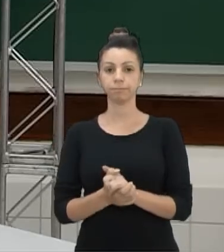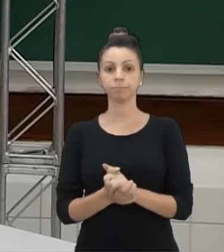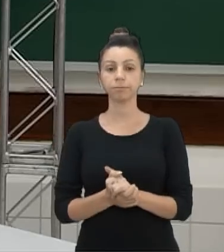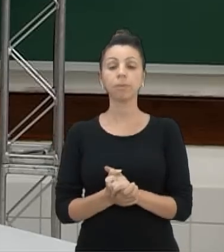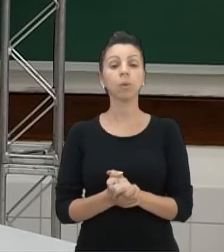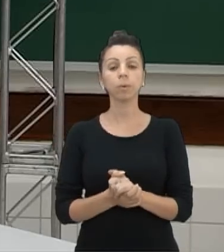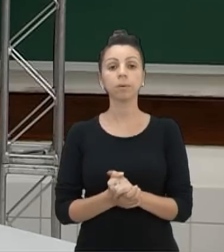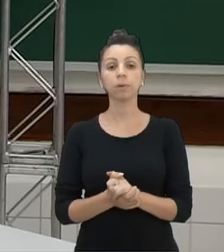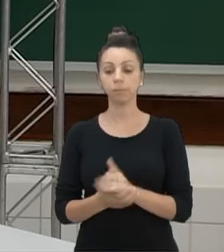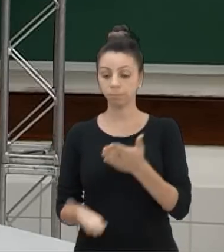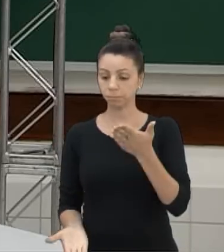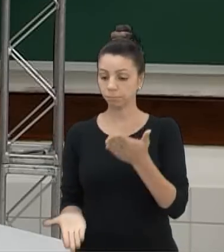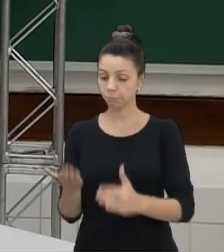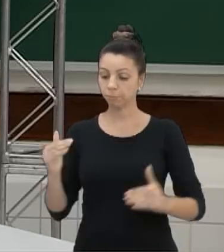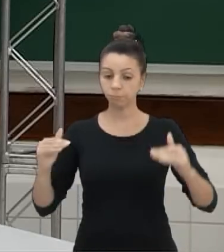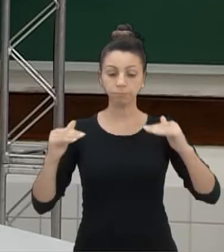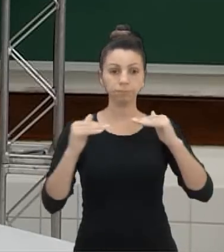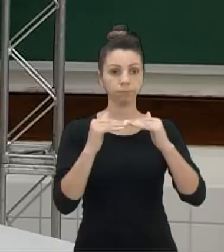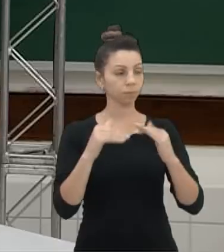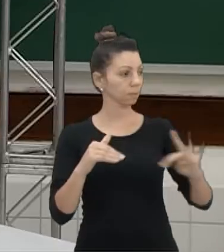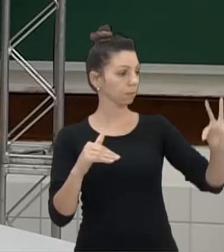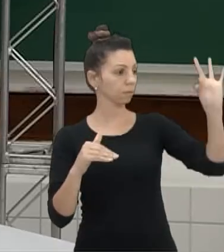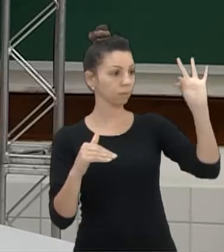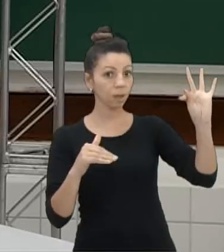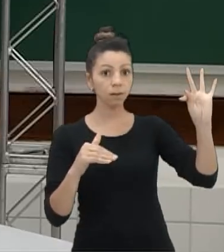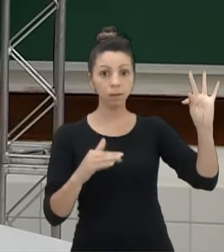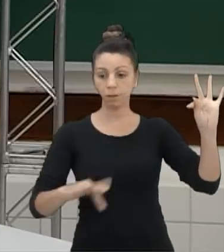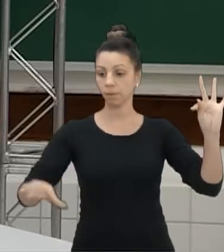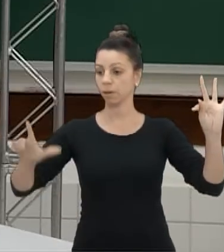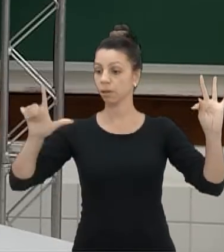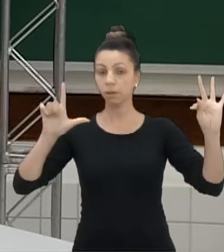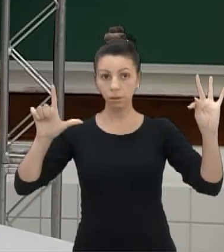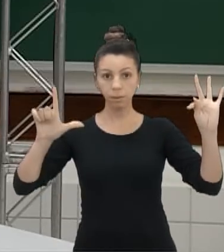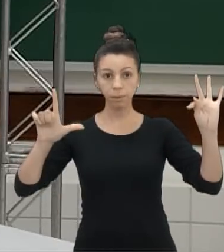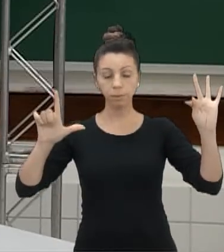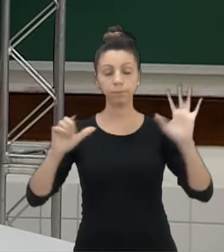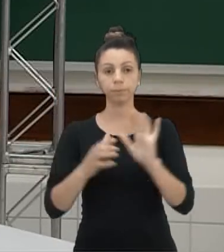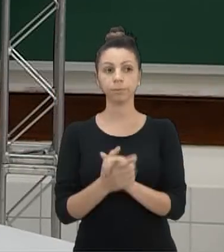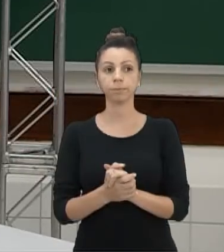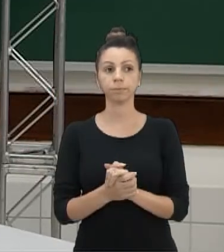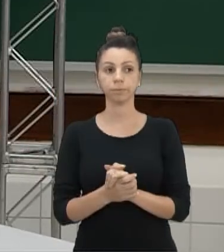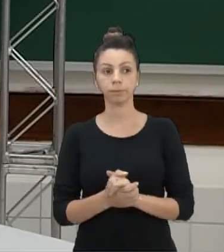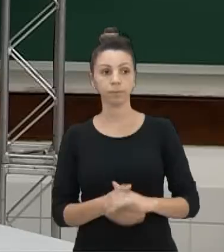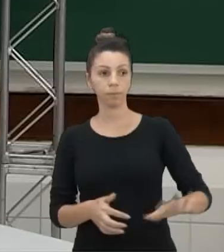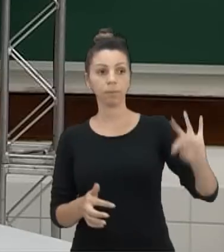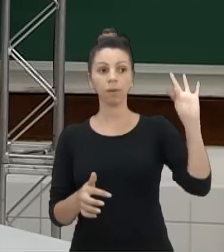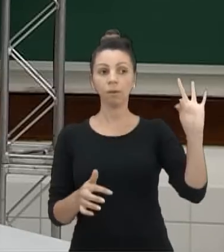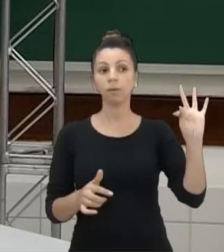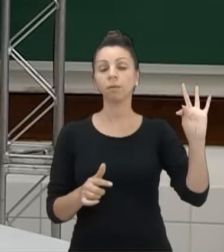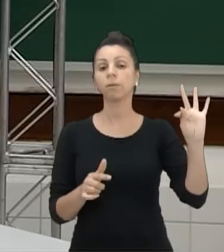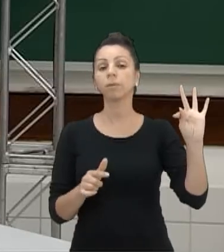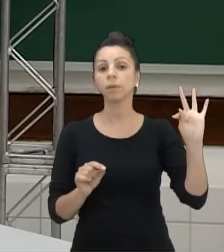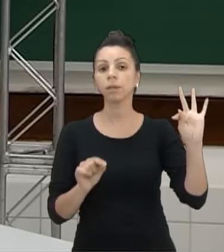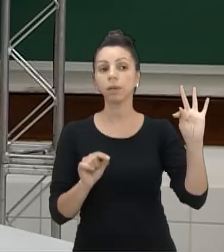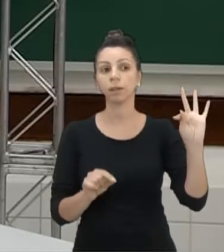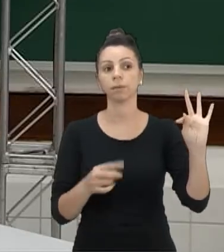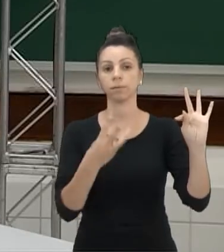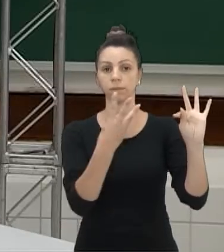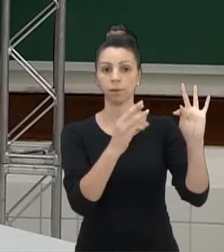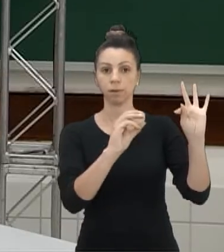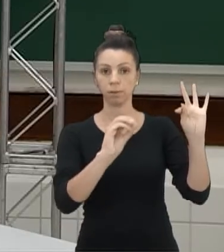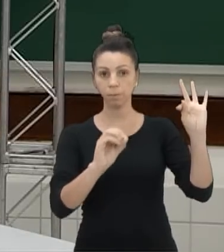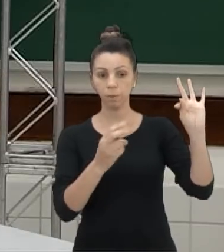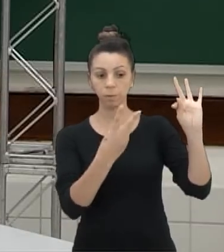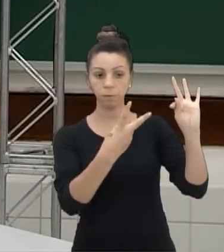e litros. Lembrando que o litro é 605 metros quadrados, enquanto a tarefa é 3.025. A gente vai resolver